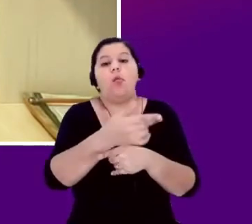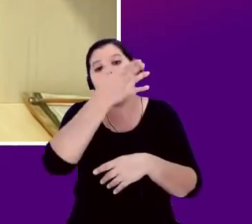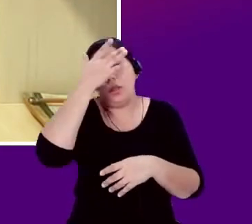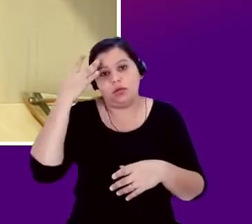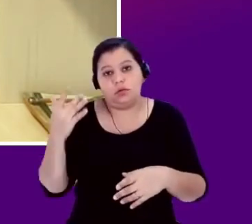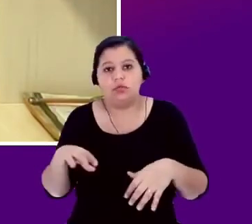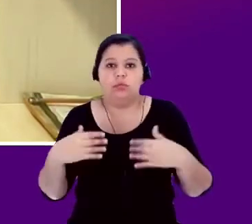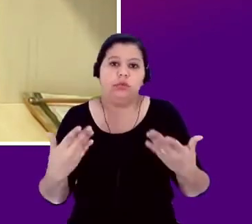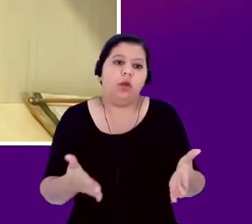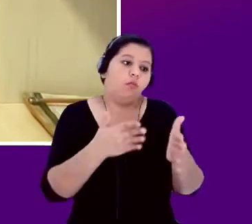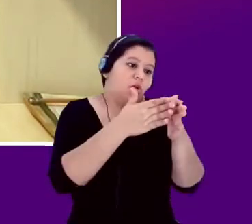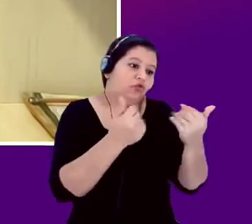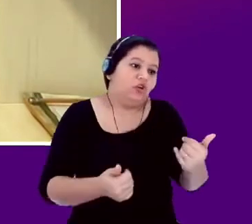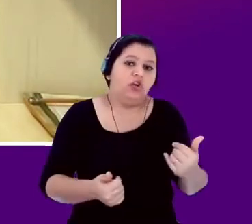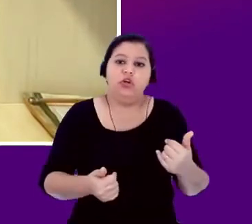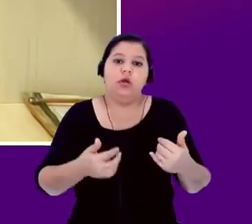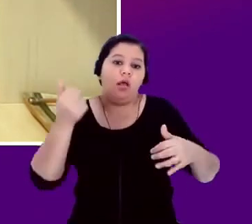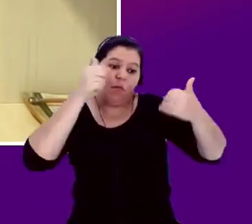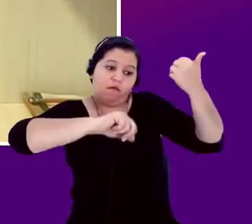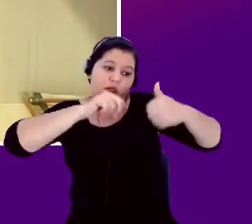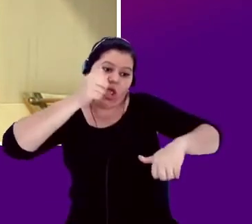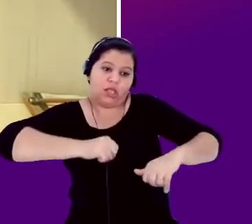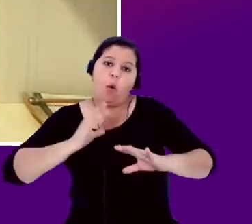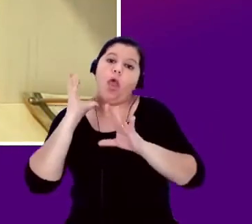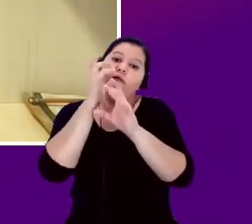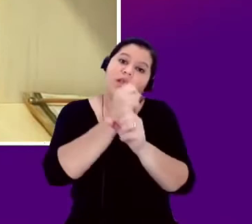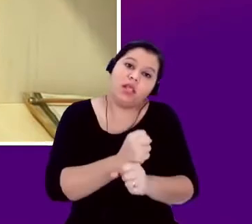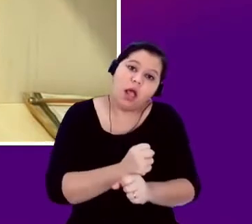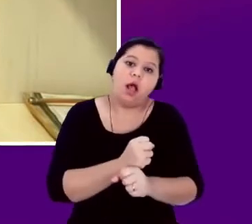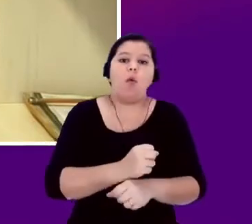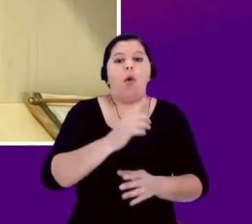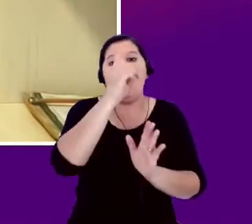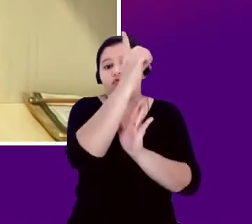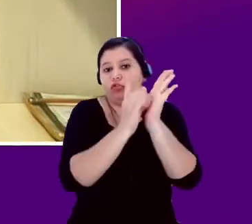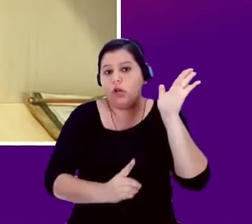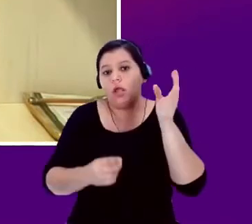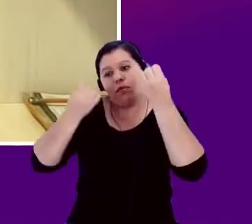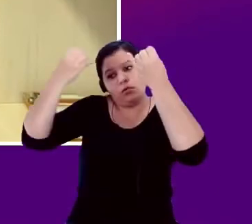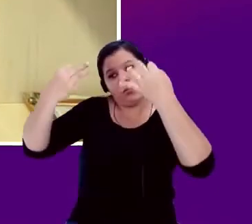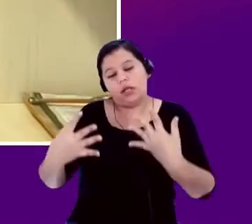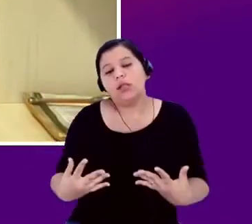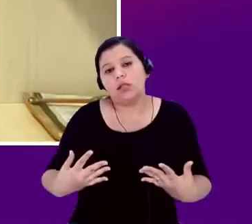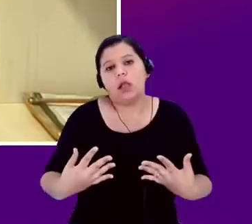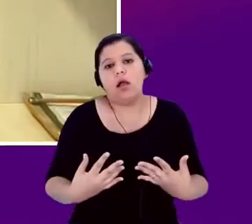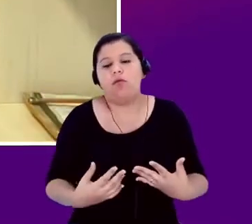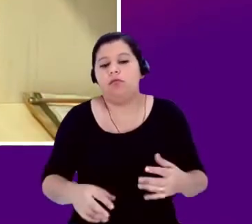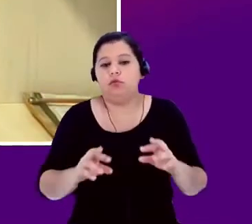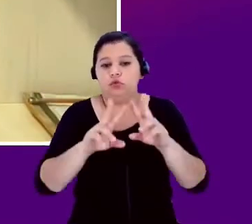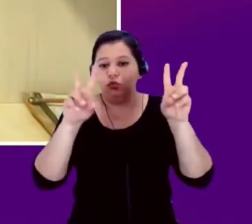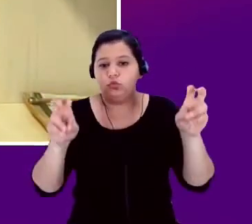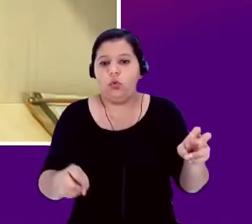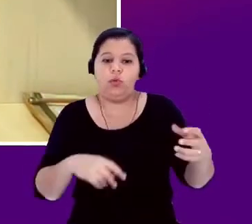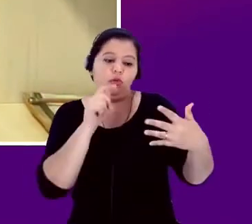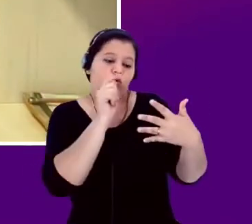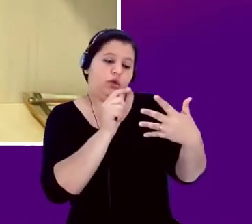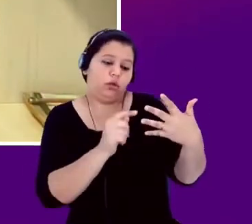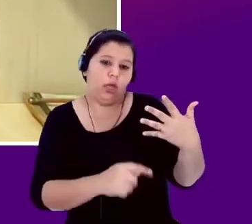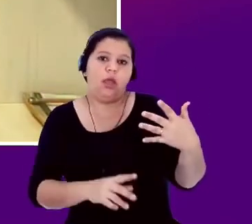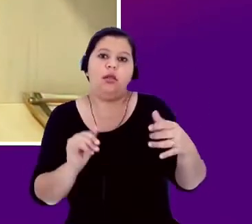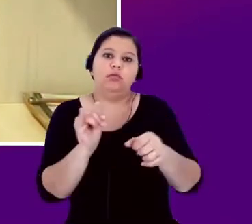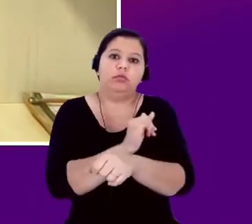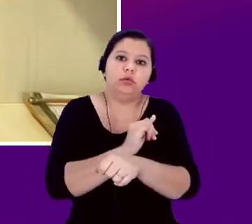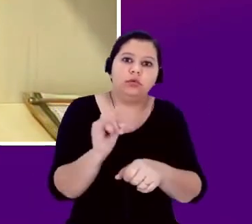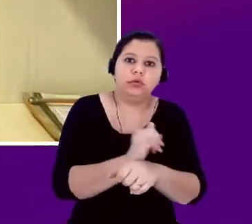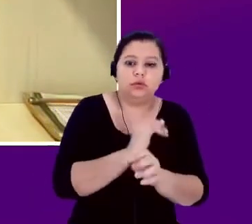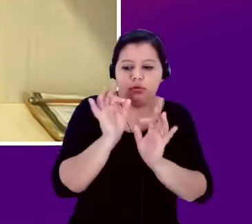de solicitar a revisão de decisões automatizadas, né, um direito à explicação a respeito dos critérios e procedimentos utilizados